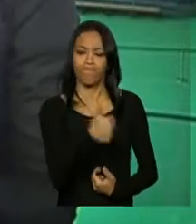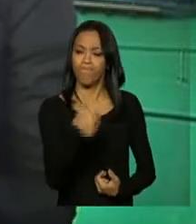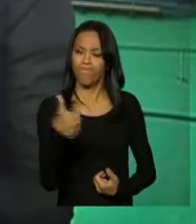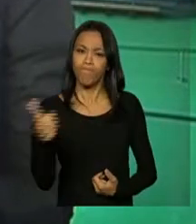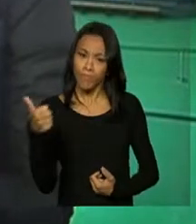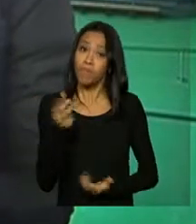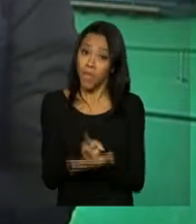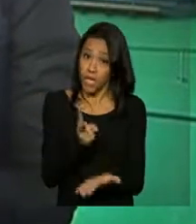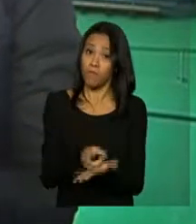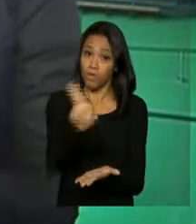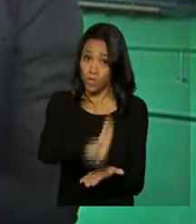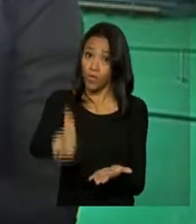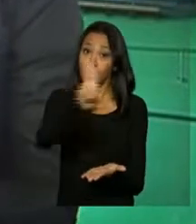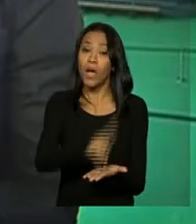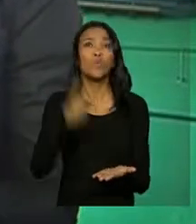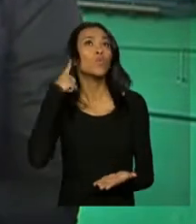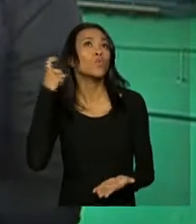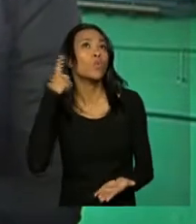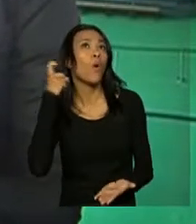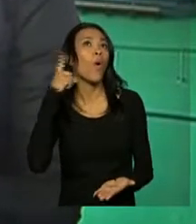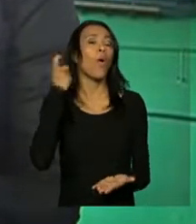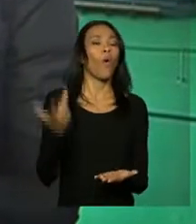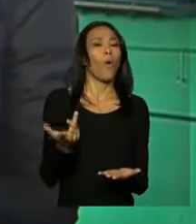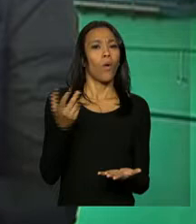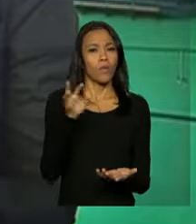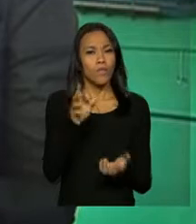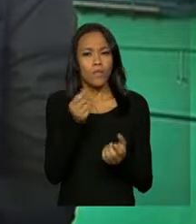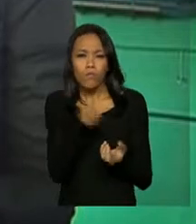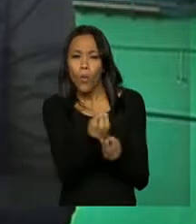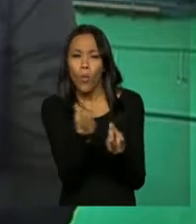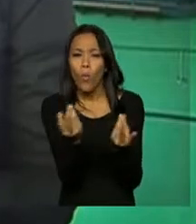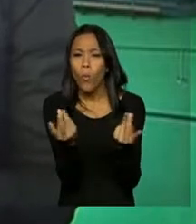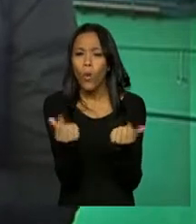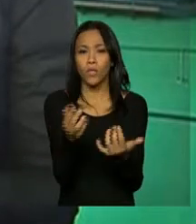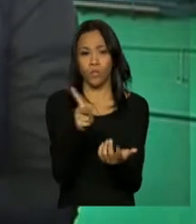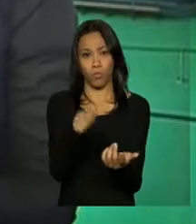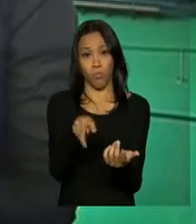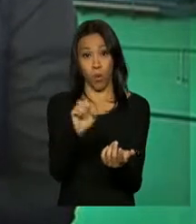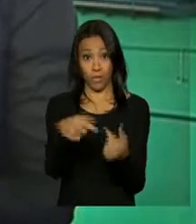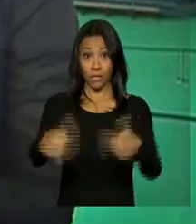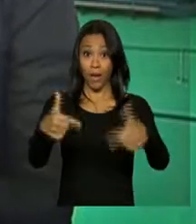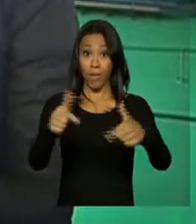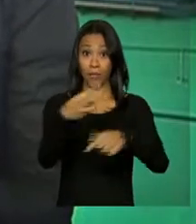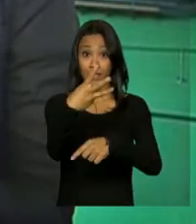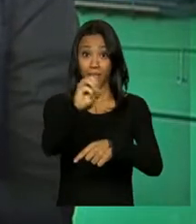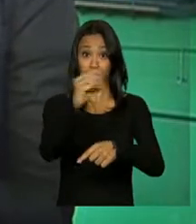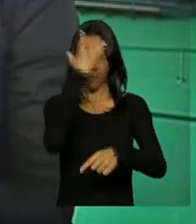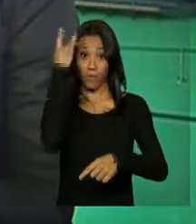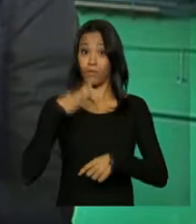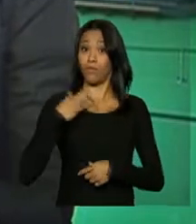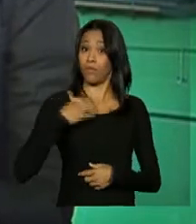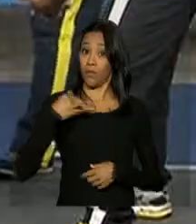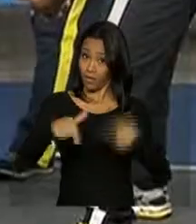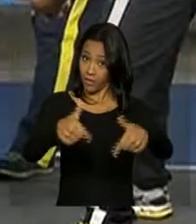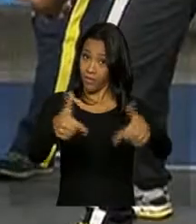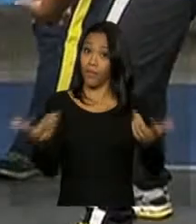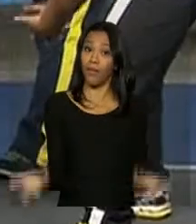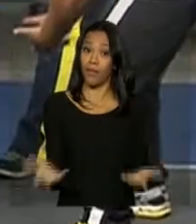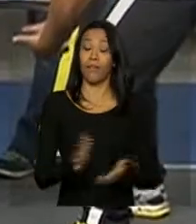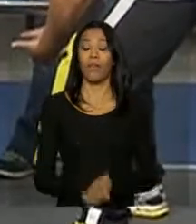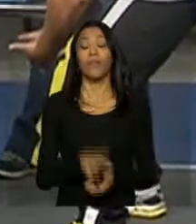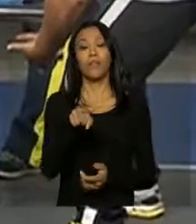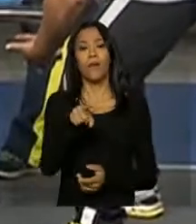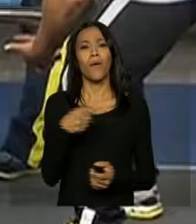jogos o sistema de som de contagem de pontos além do trabalho de mais de 30 voluntários que vão atuar nas modalidades as